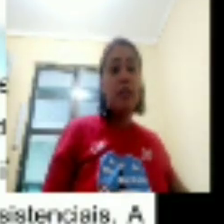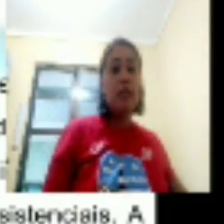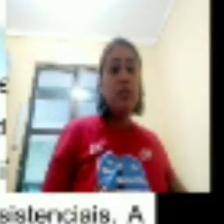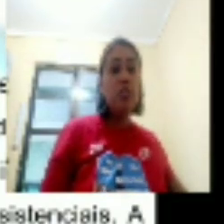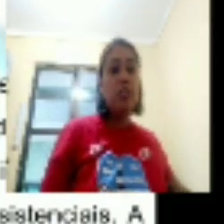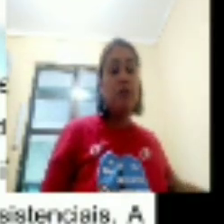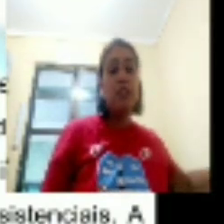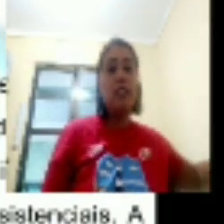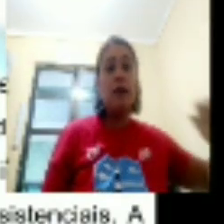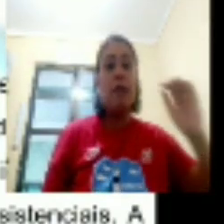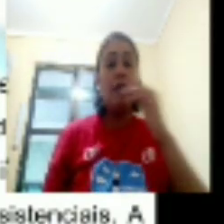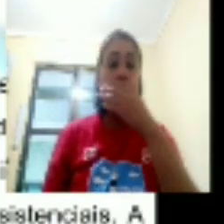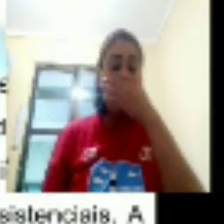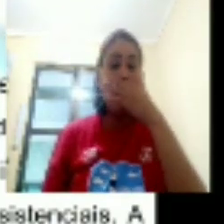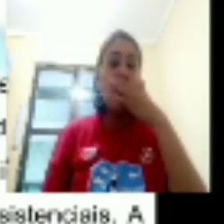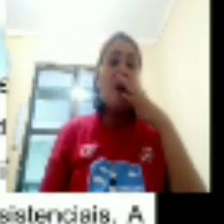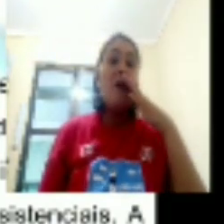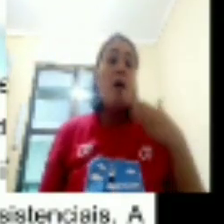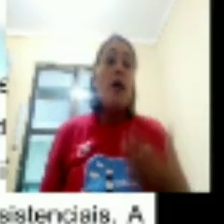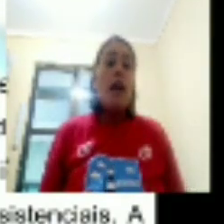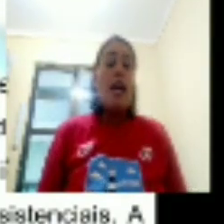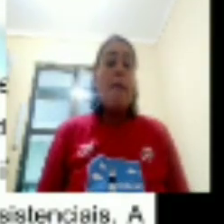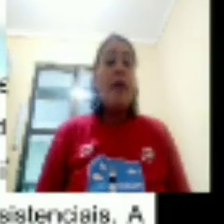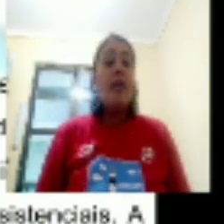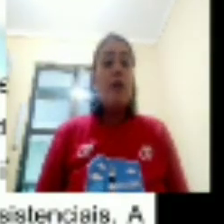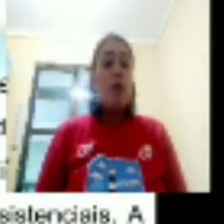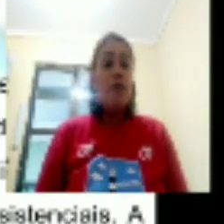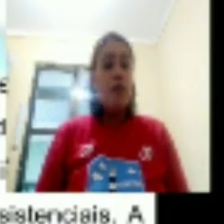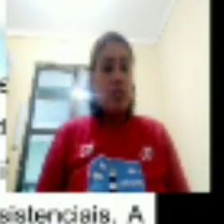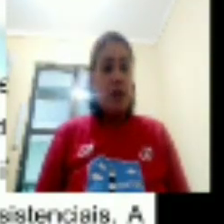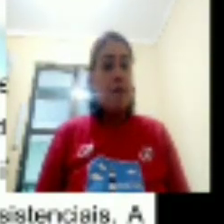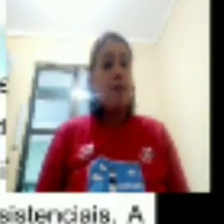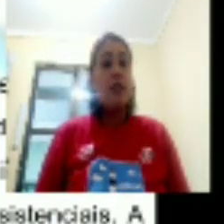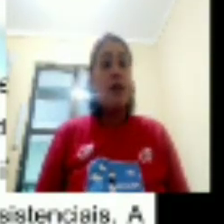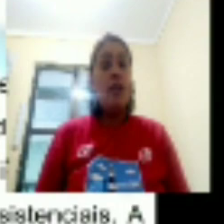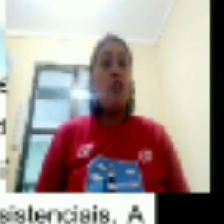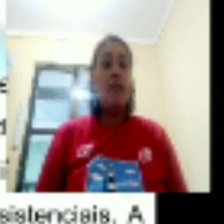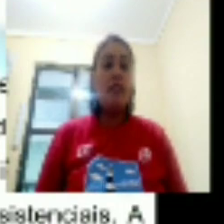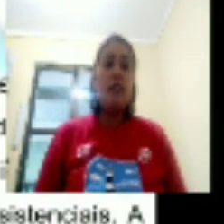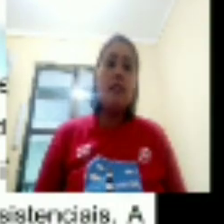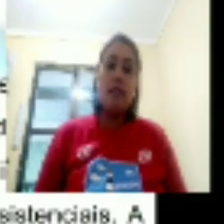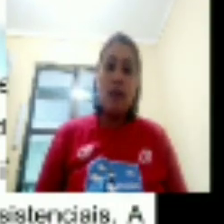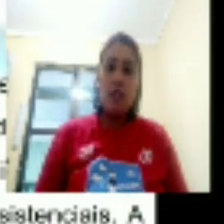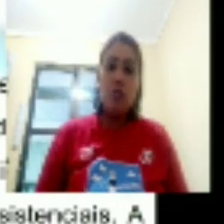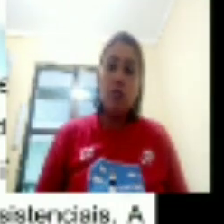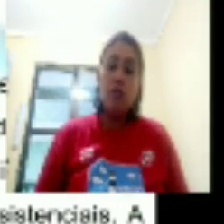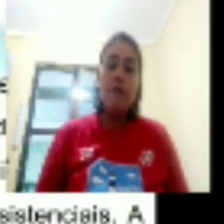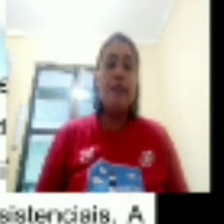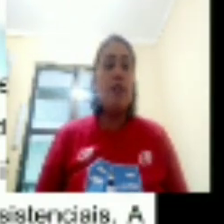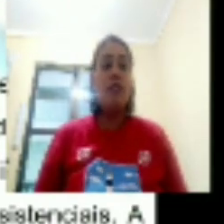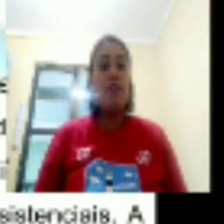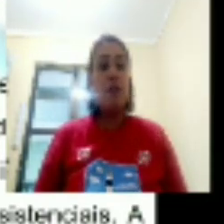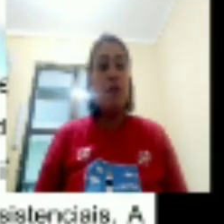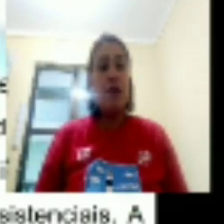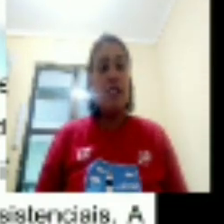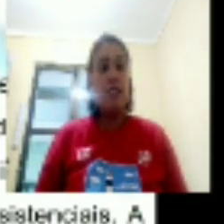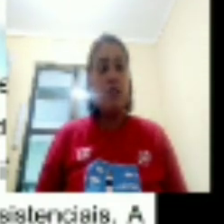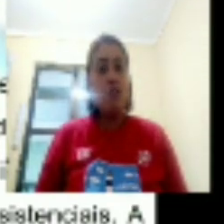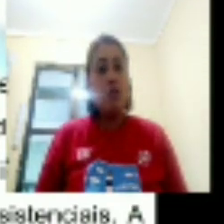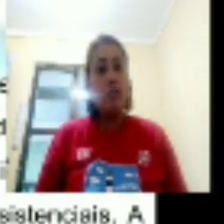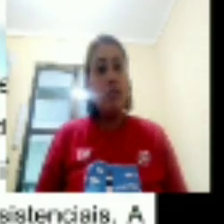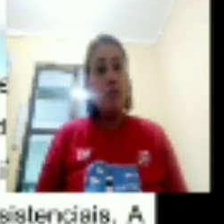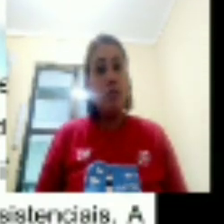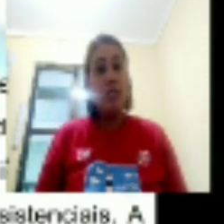É importante, gente, vocês saberem disso, para não confundir. Em 86, foi a 8ª